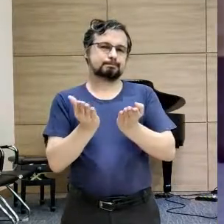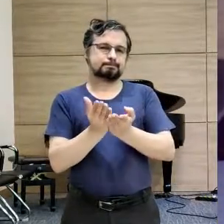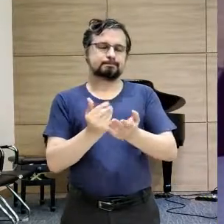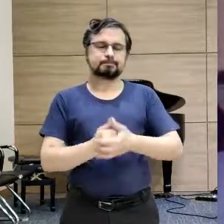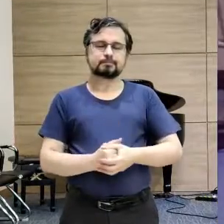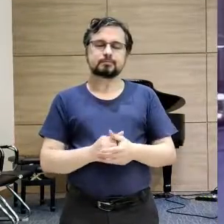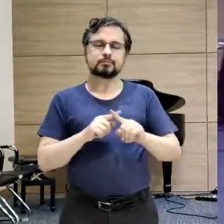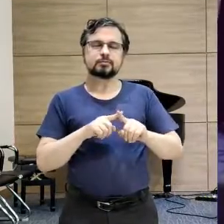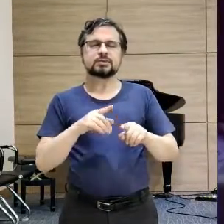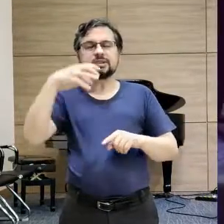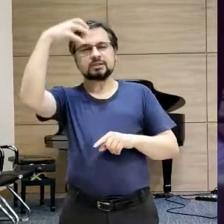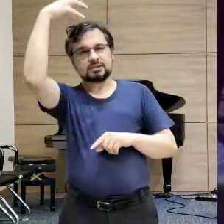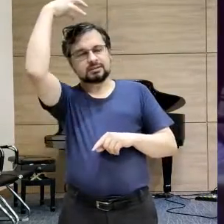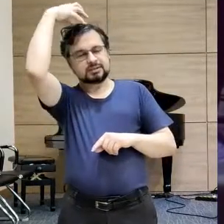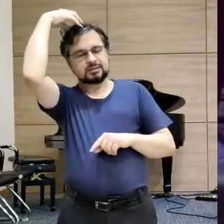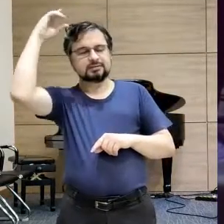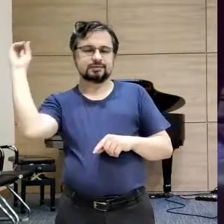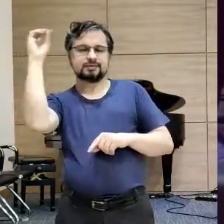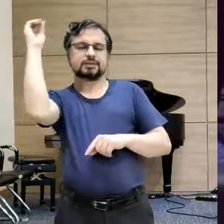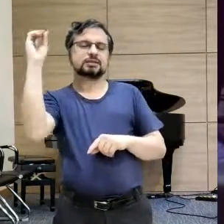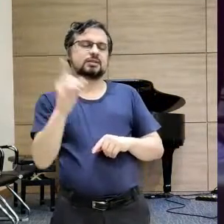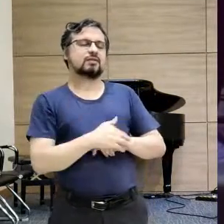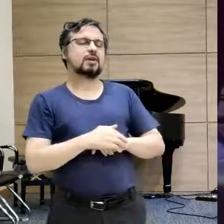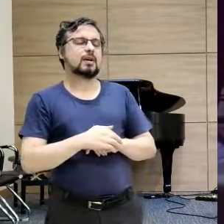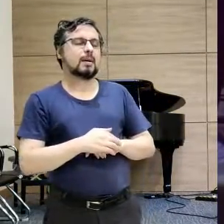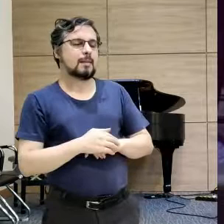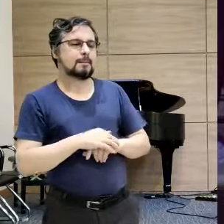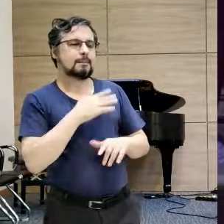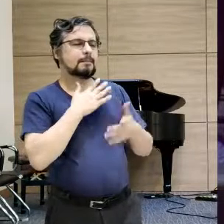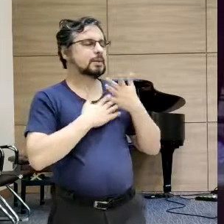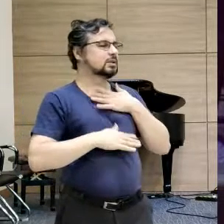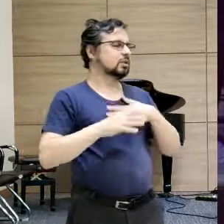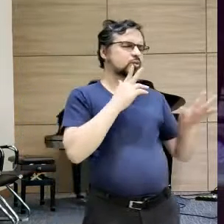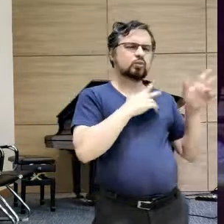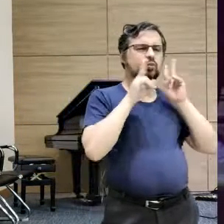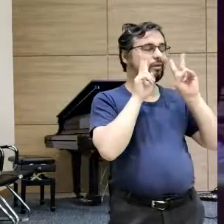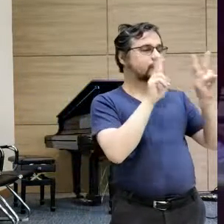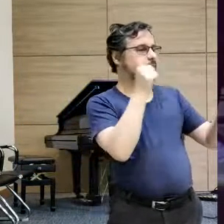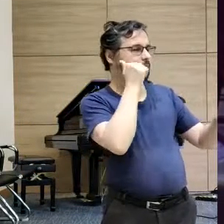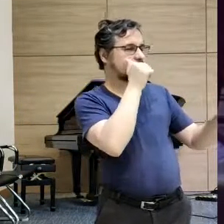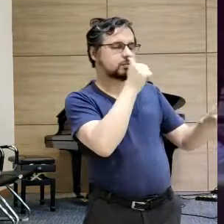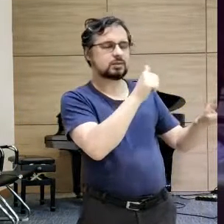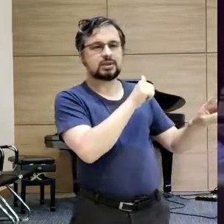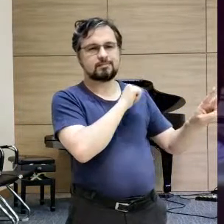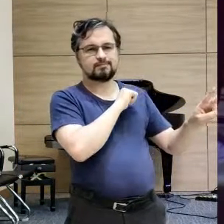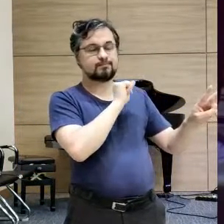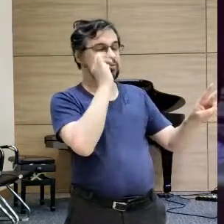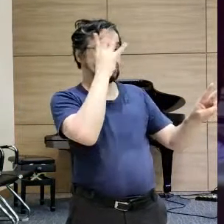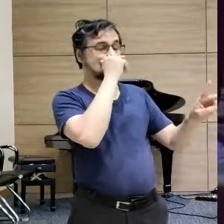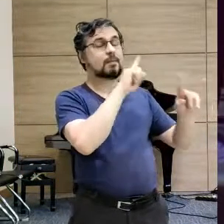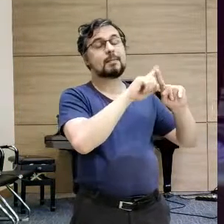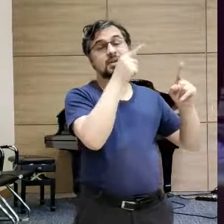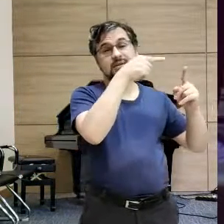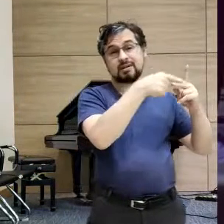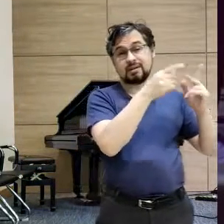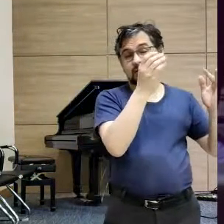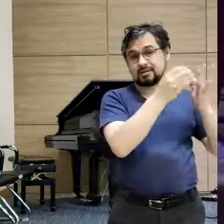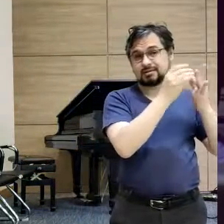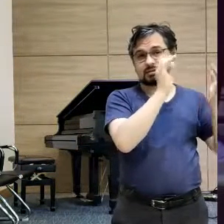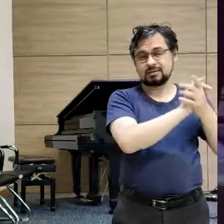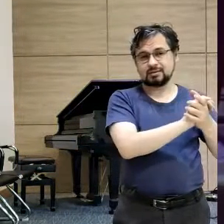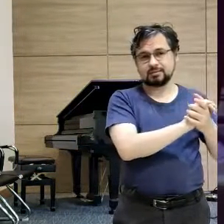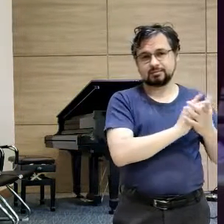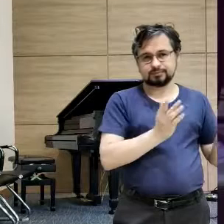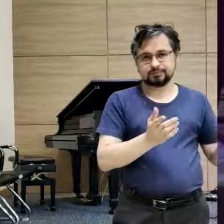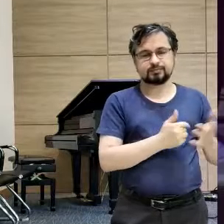do seu palácio, e vê uma jovem, Batseba, linda, só que ela tinha marido. E se você ler